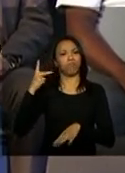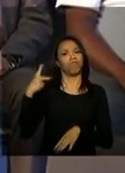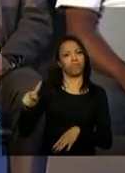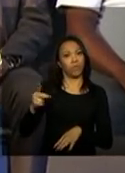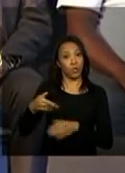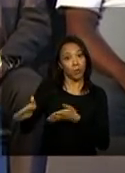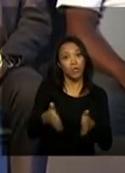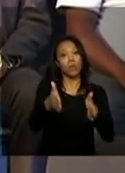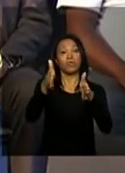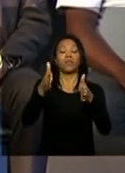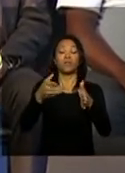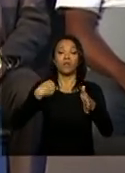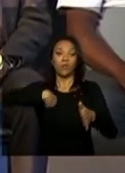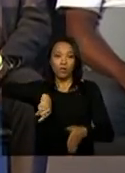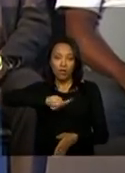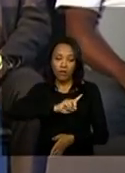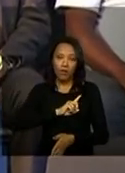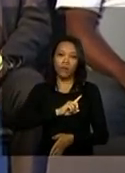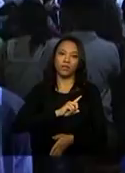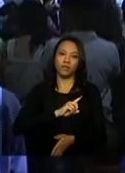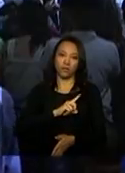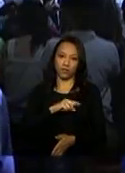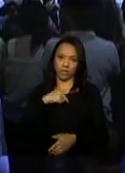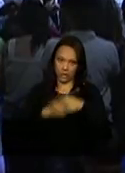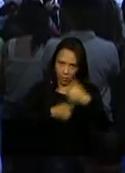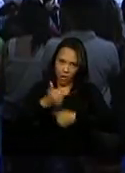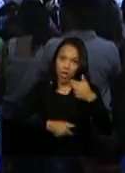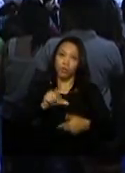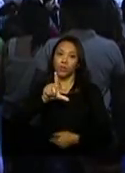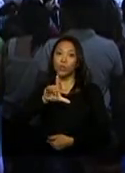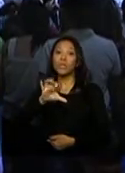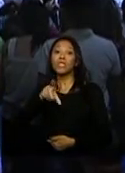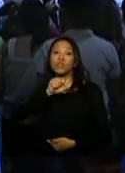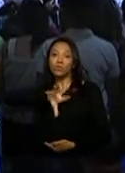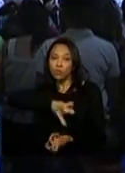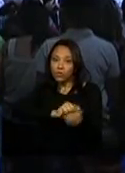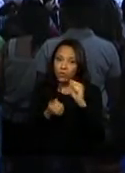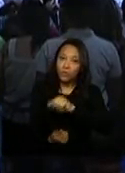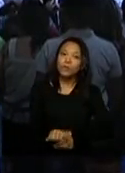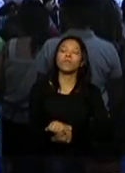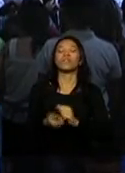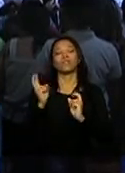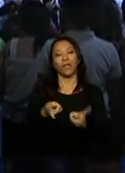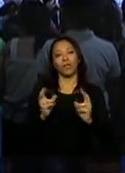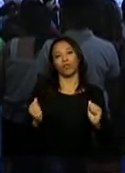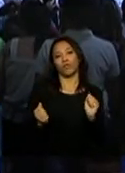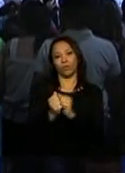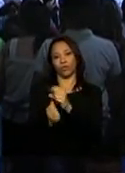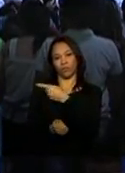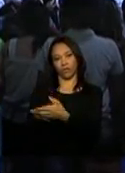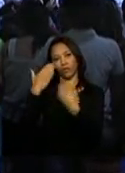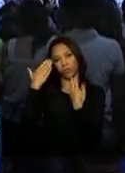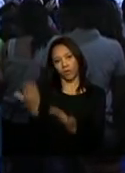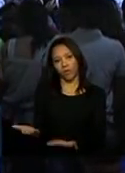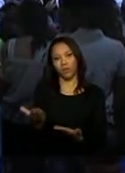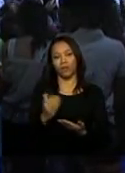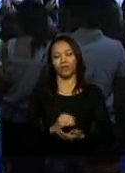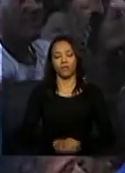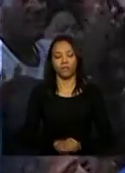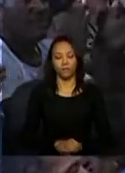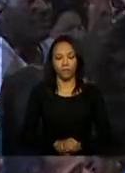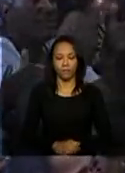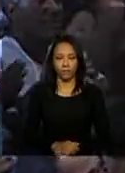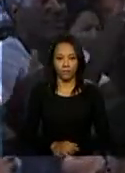nesse caminho. E nós, quanto catadores, população em situação de rua, sempre estaremos do lado da senhora. Muito obrigado.